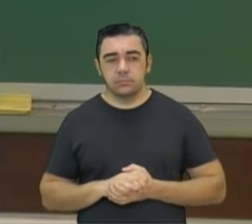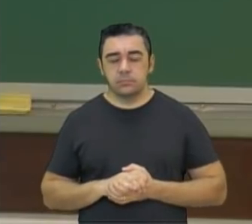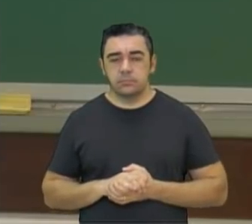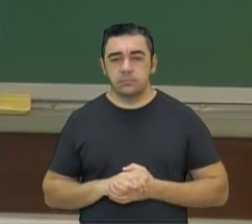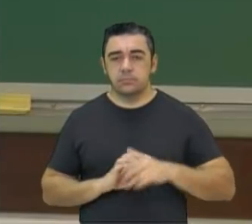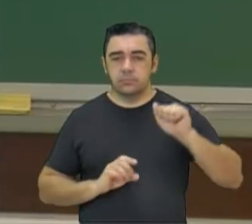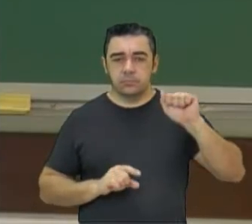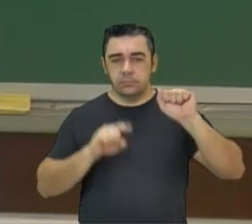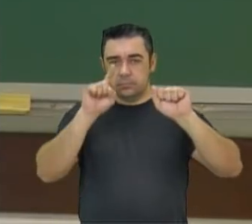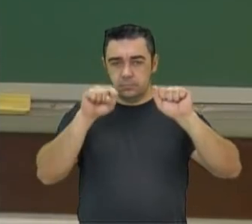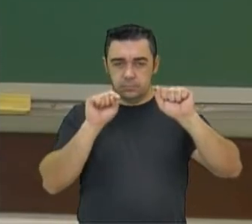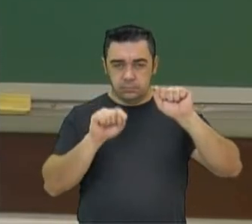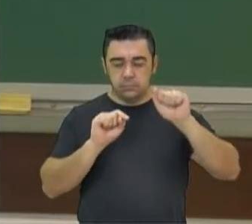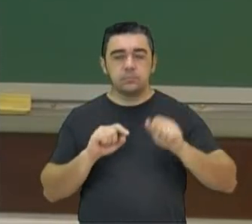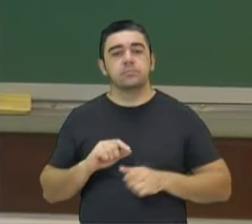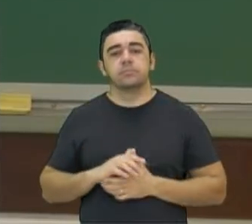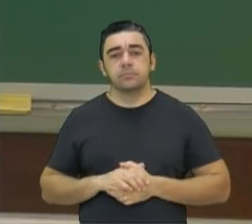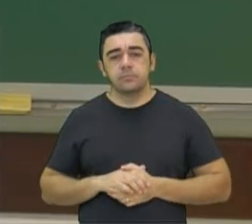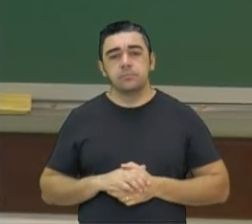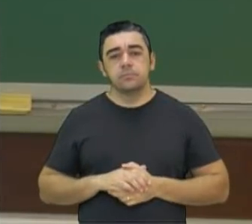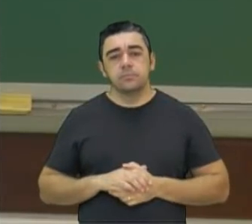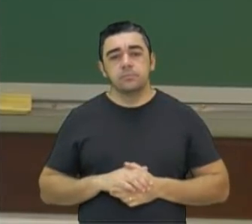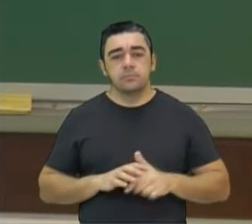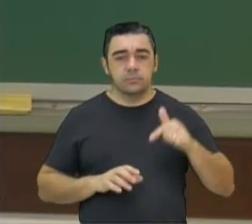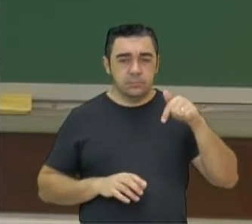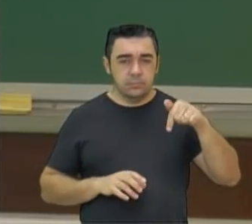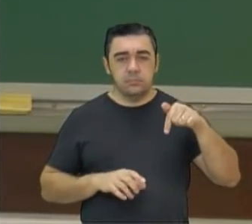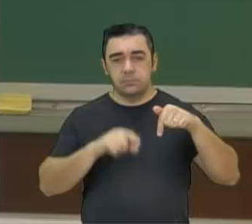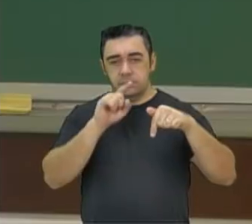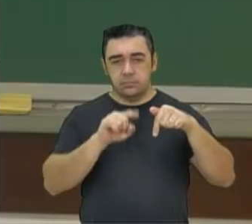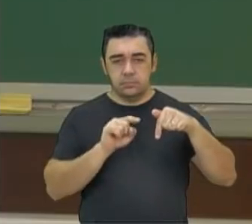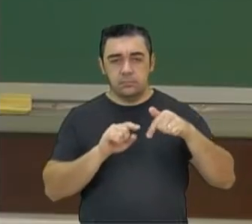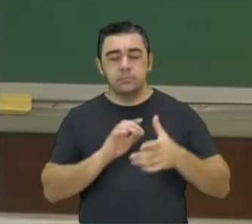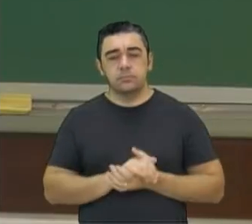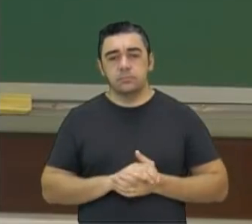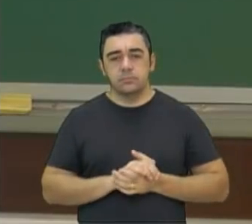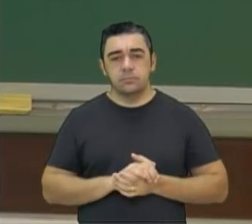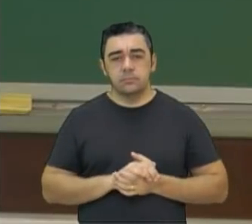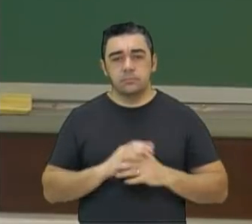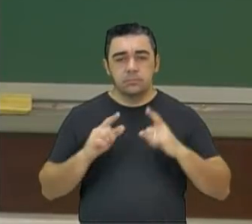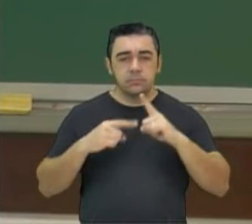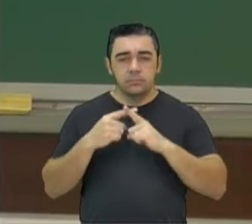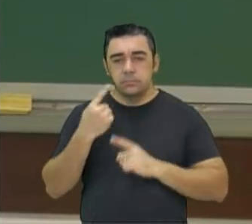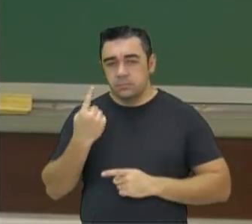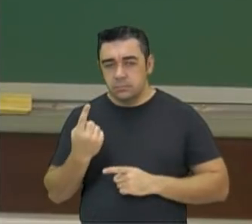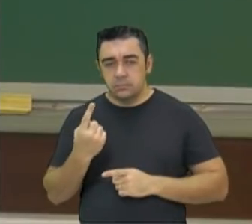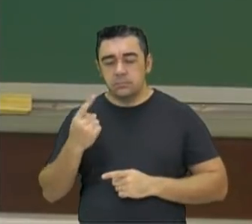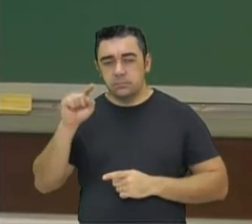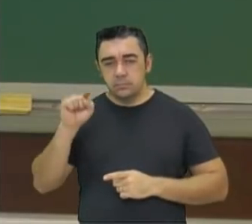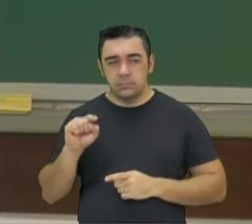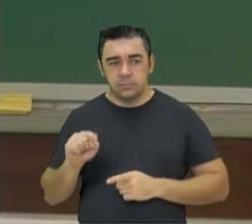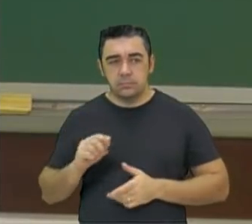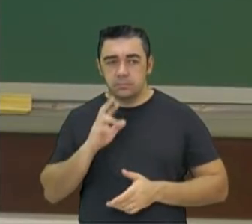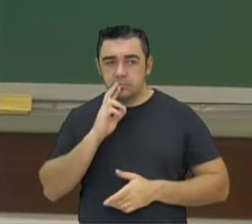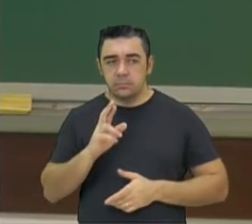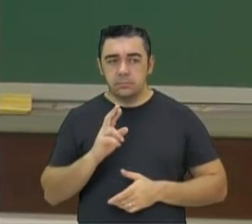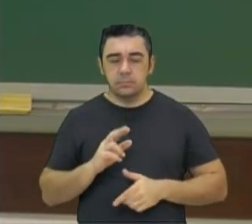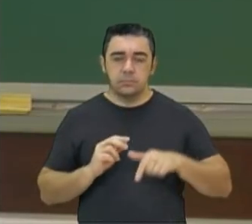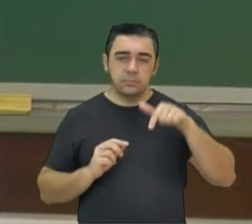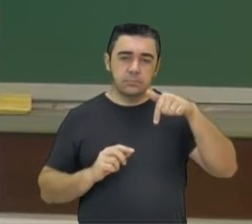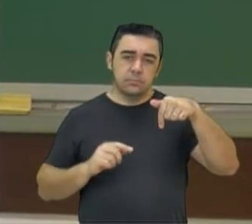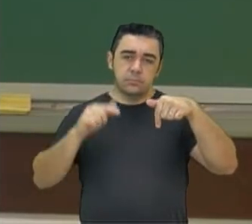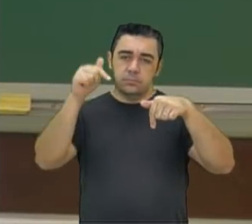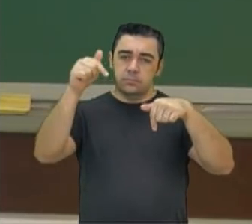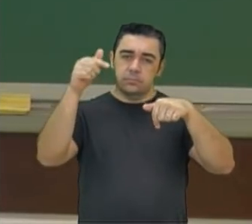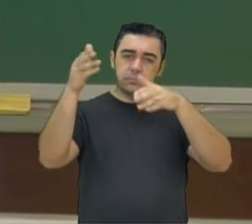8 fatorial divididos por 7 fatorial multiplicado por 1 fatorial. Então, aqui 8